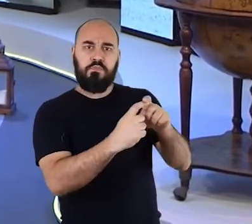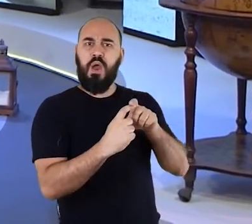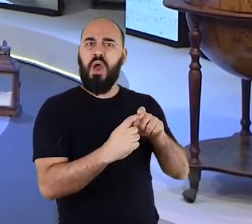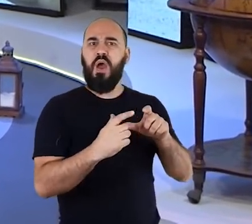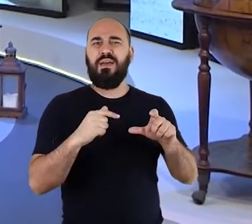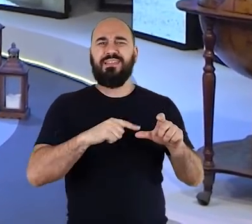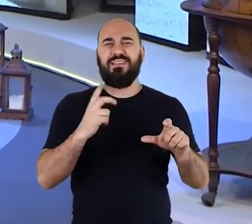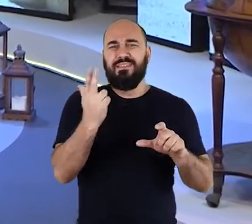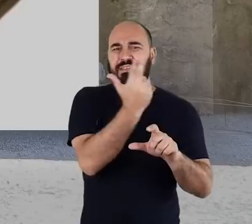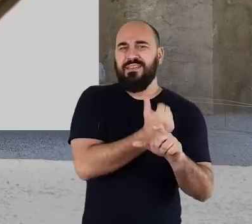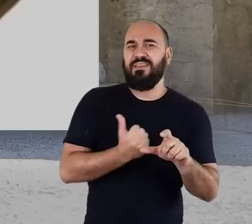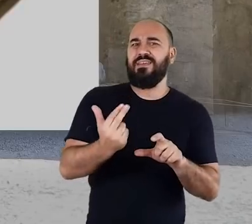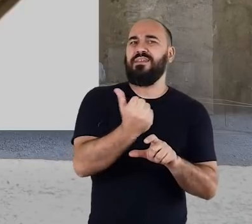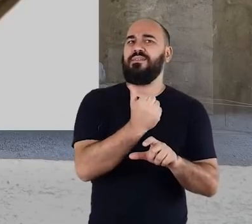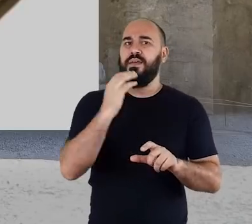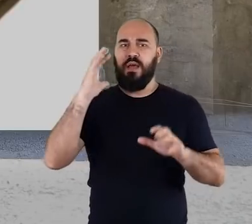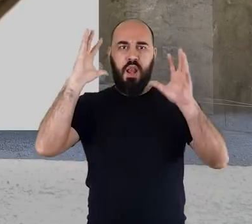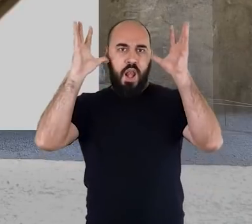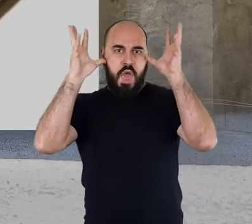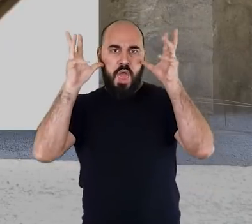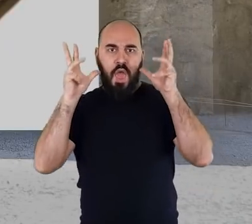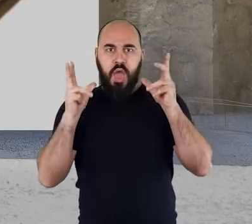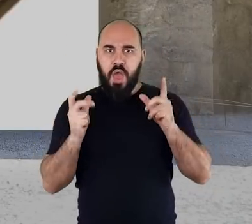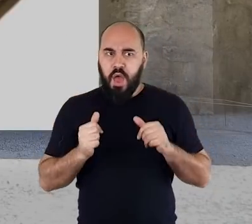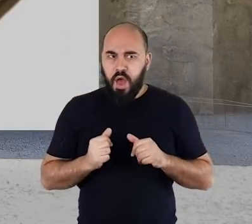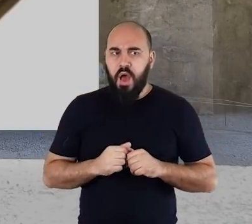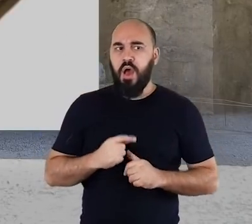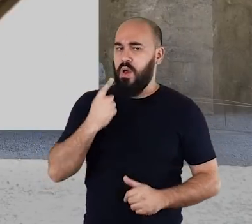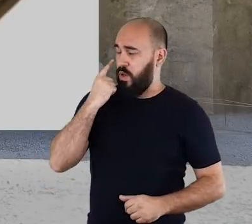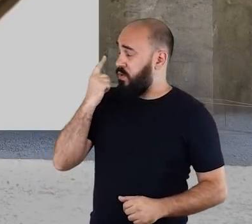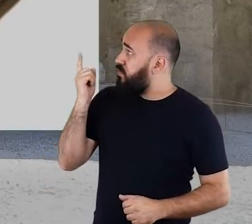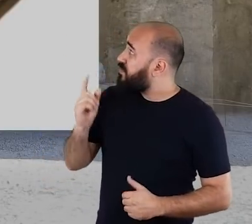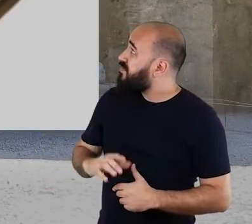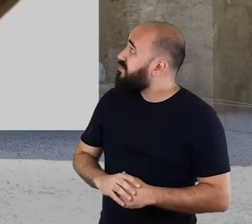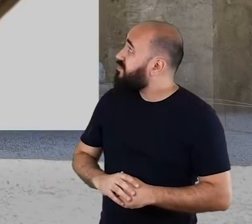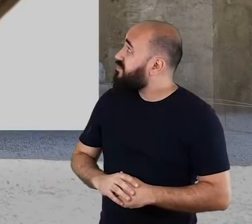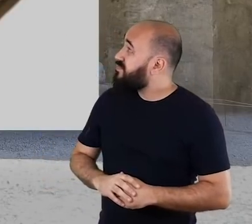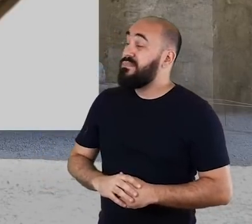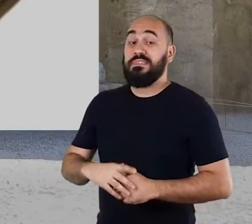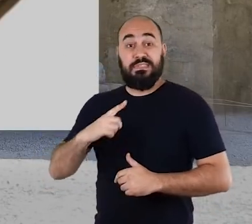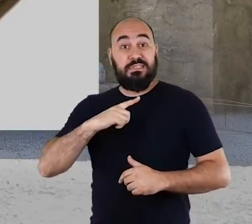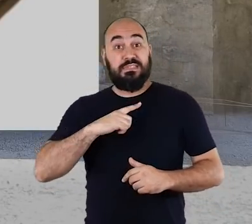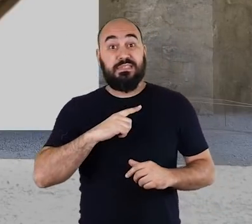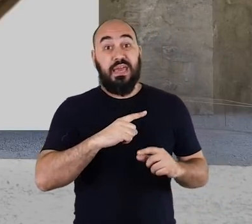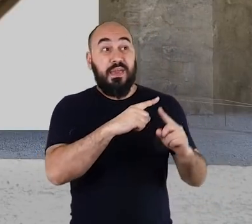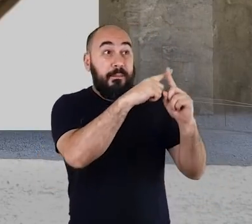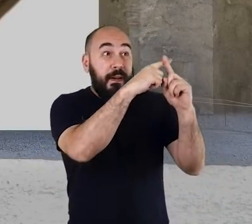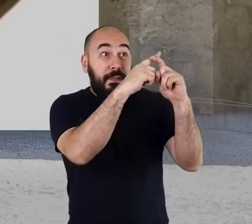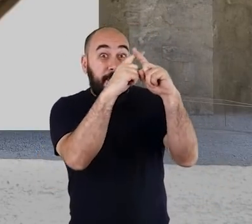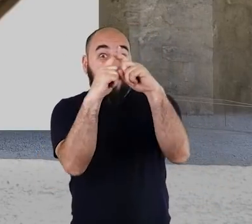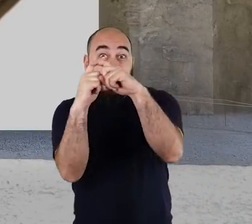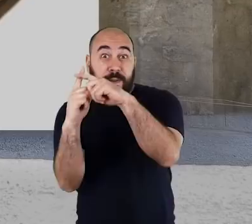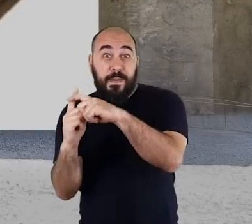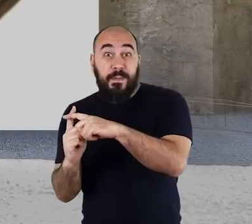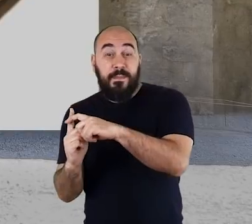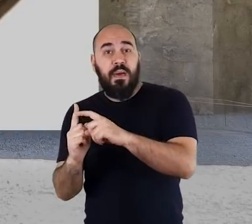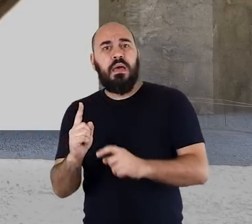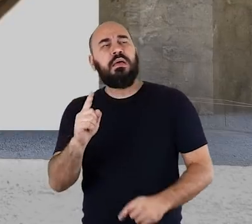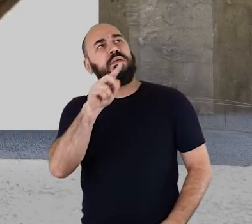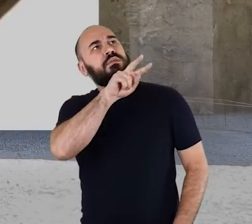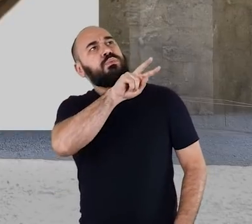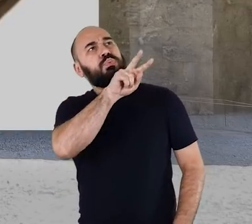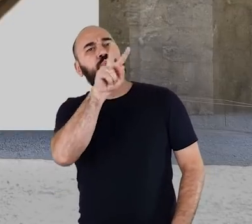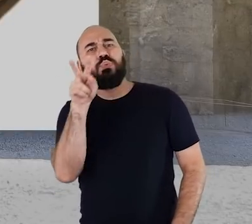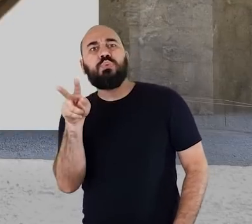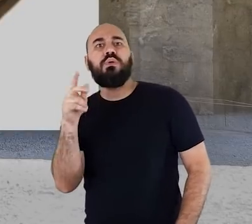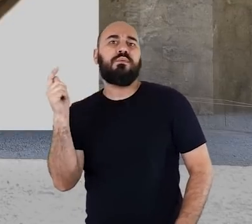figura de um leão rugindo, como você pode ver no meio ali, e uma inscrição em hebraico que foi possível ser lida. Ali